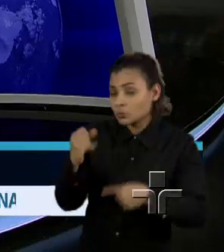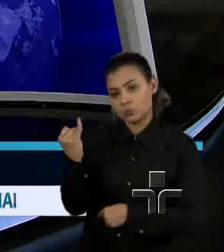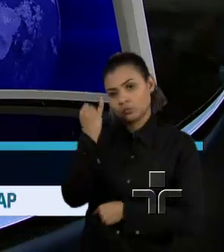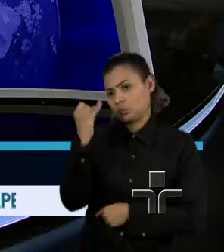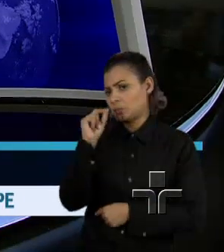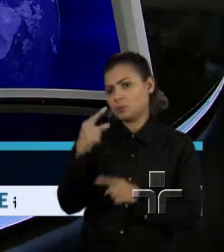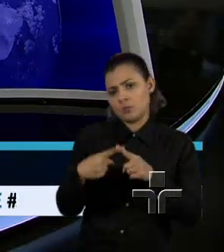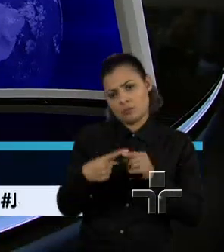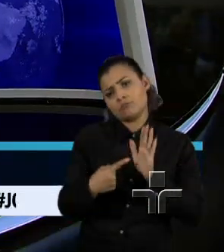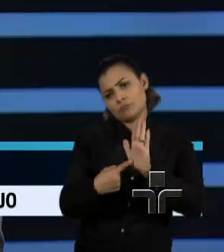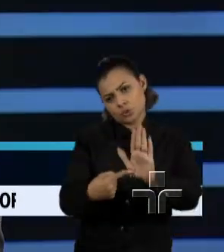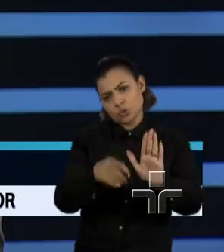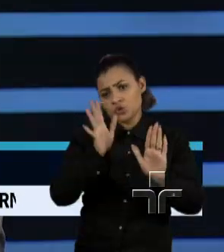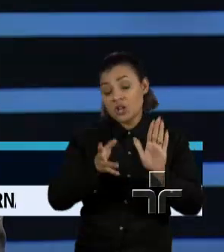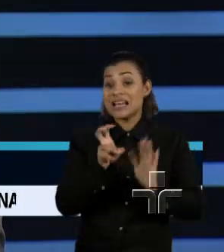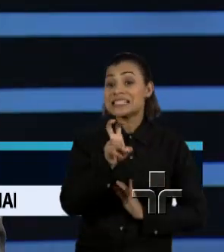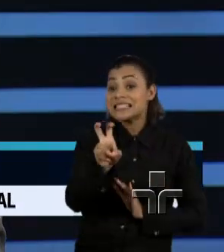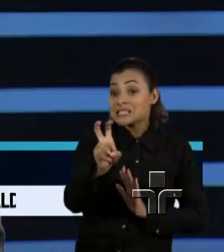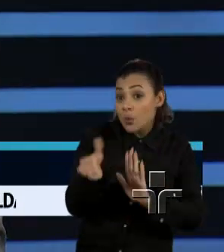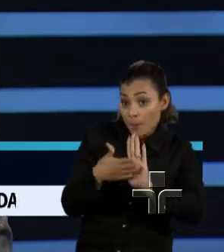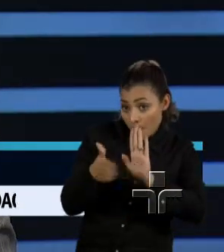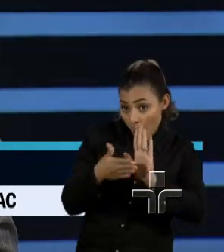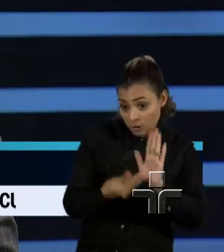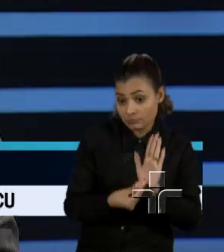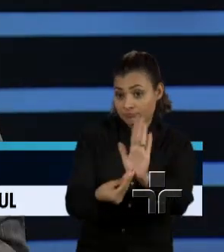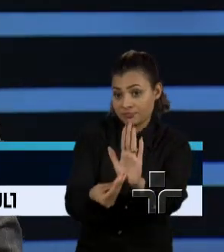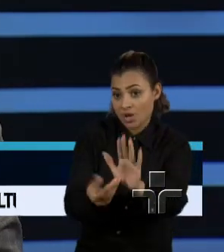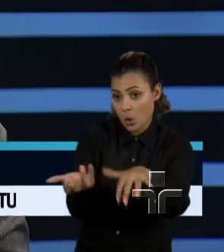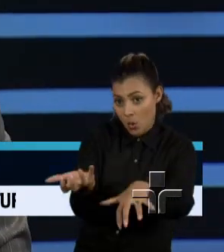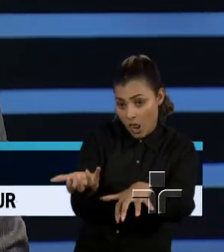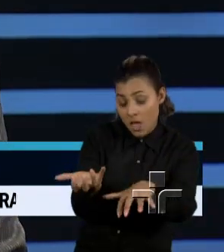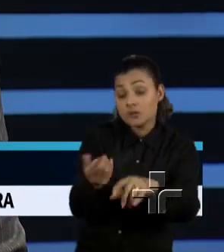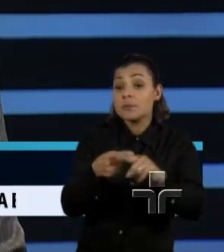A matéria mostrou das 5 propostas que estão no Congresso,